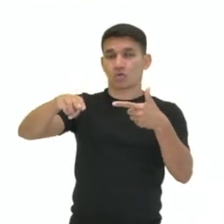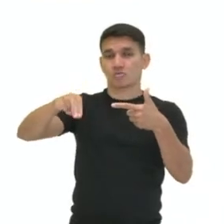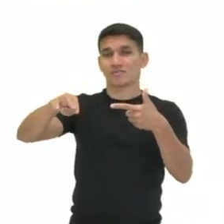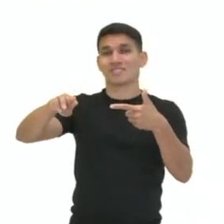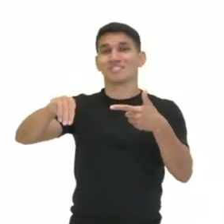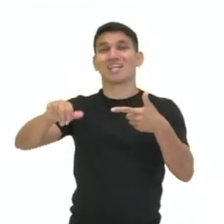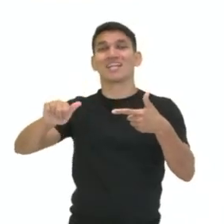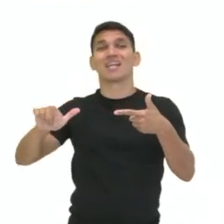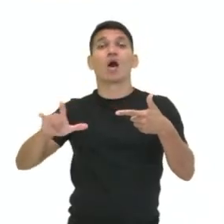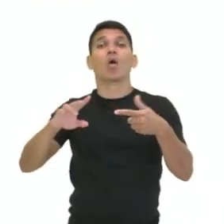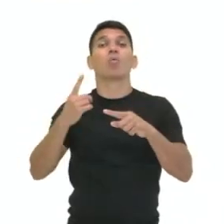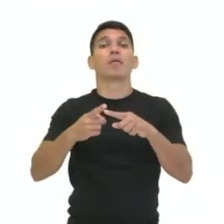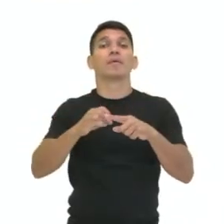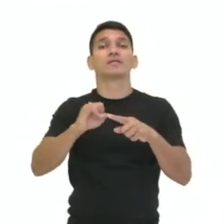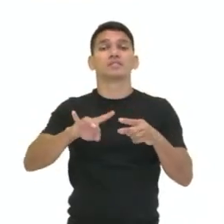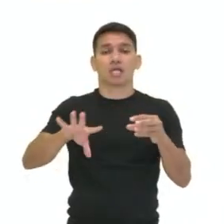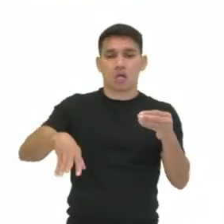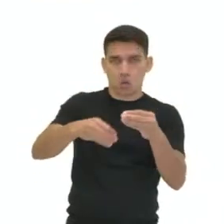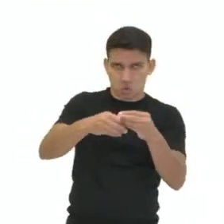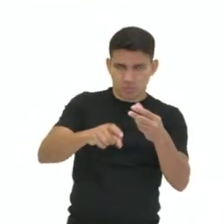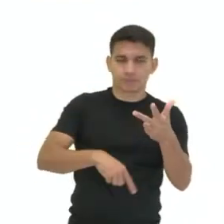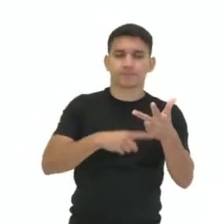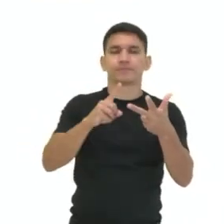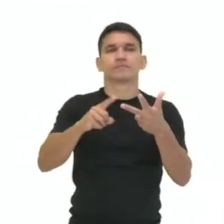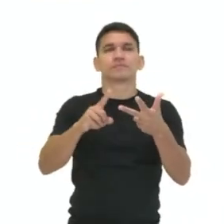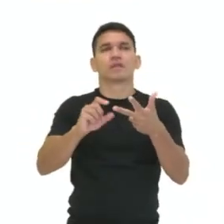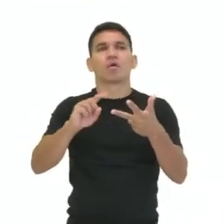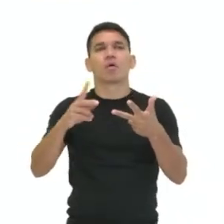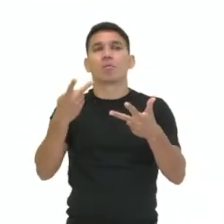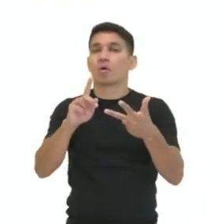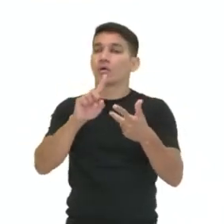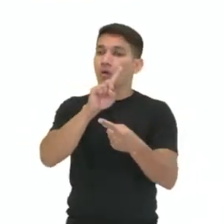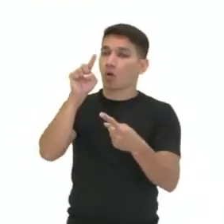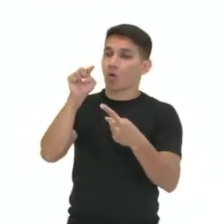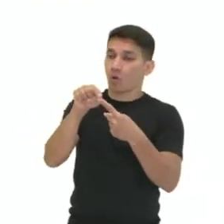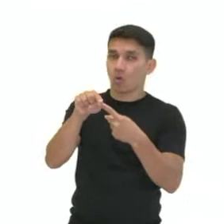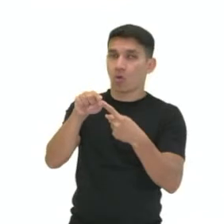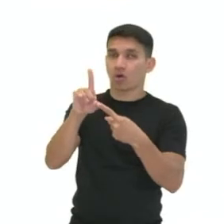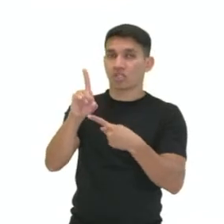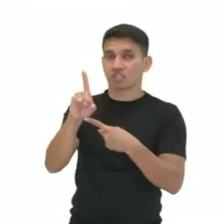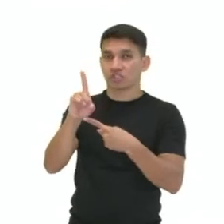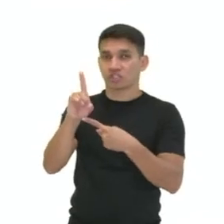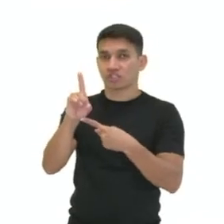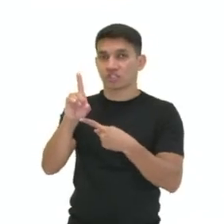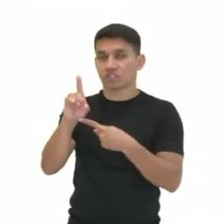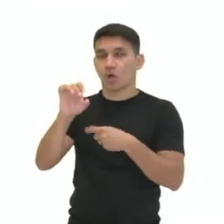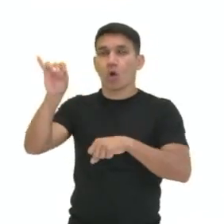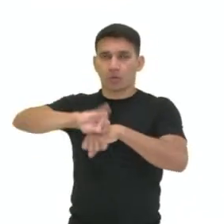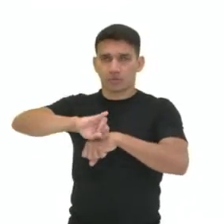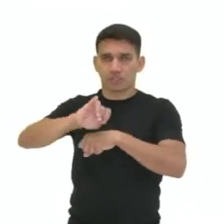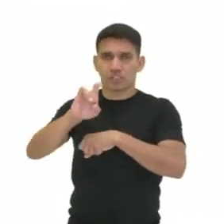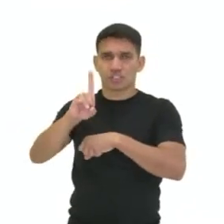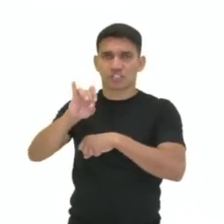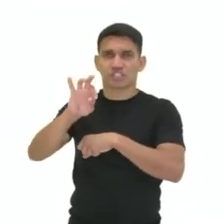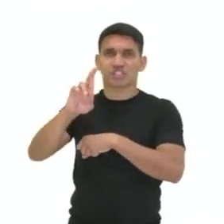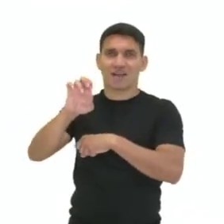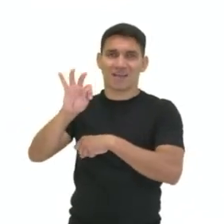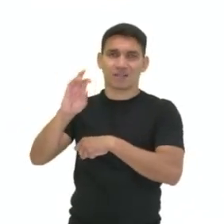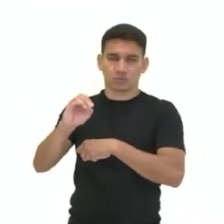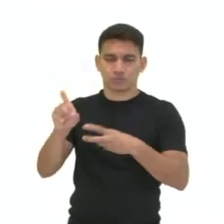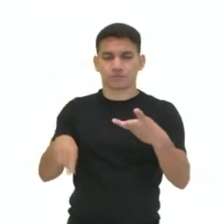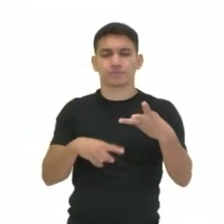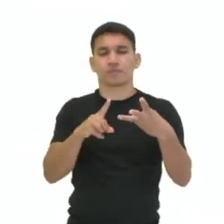função de um complemento nominal, ela vai ser uma objetiva direta, quando vai ser o objeto direto, uma